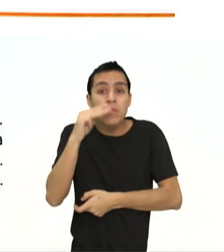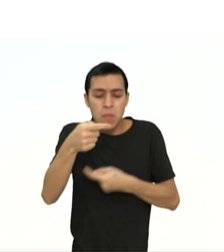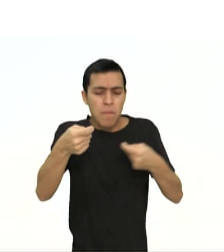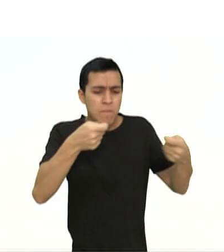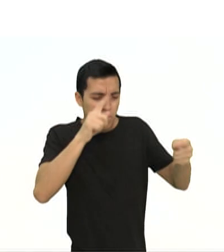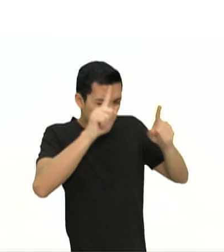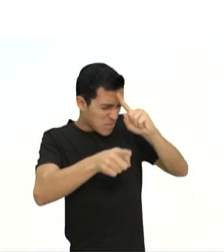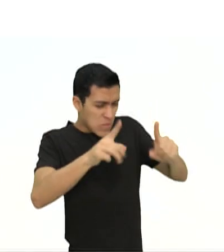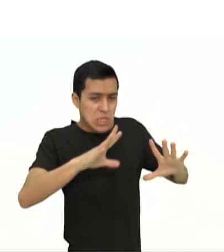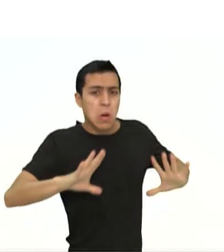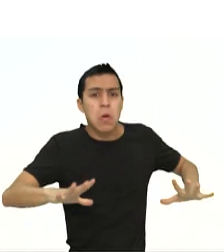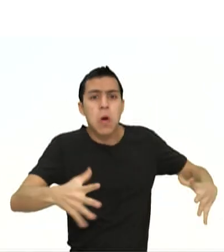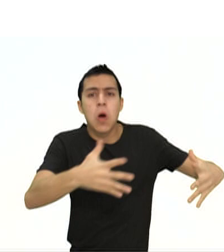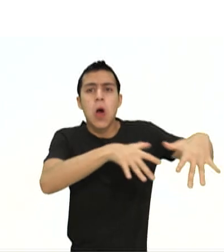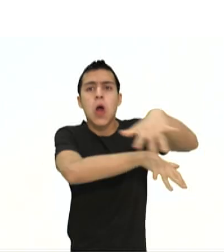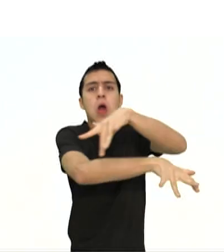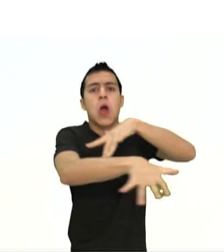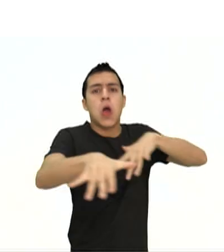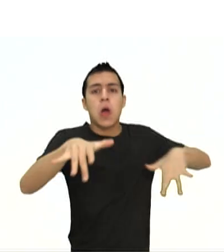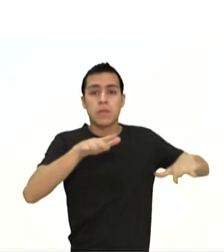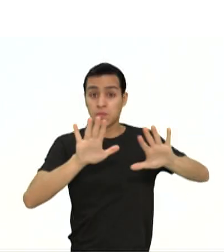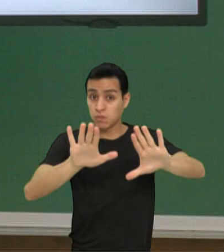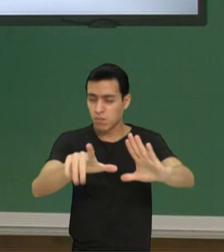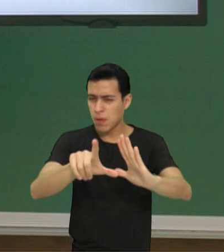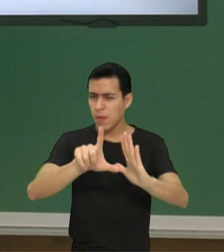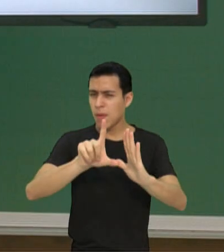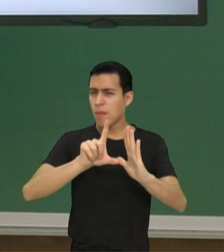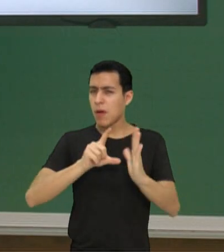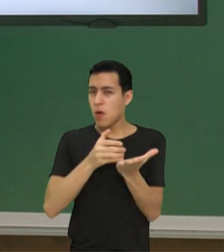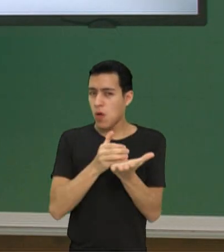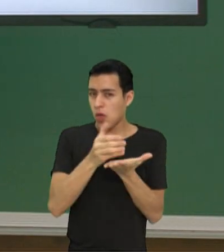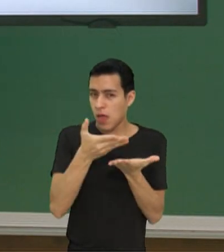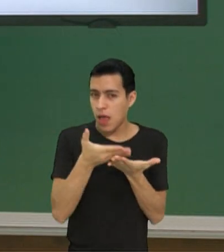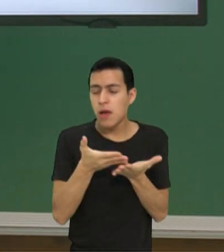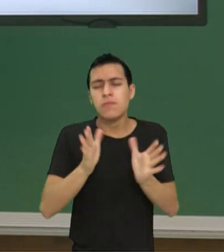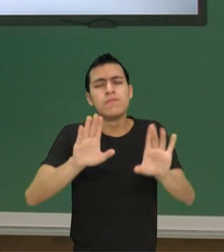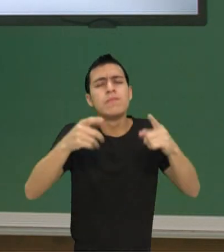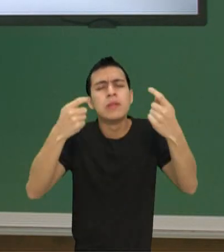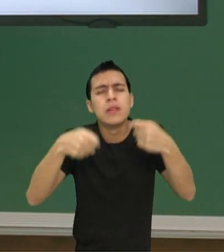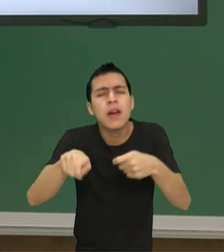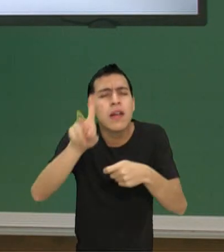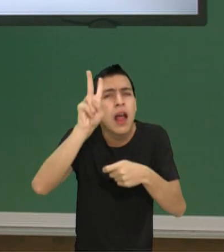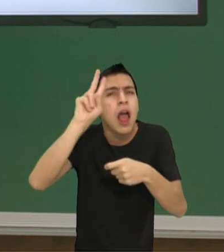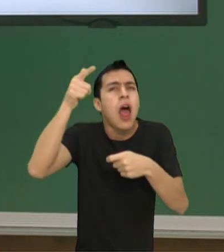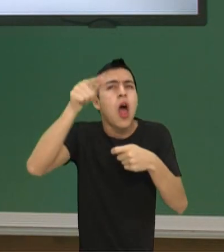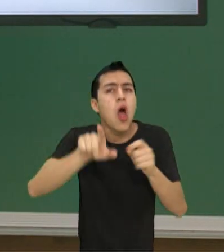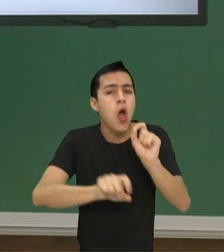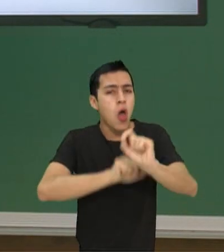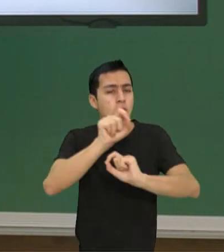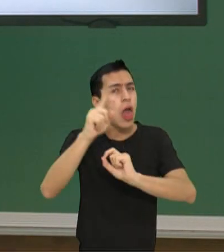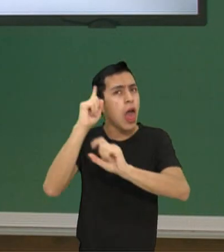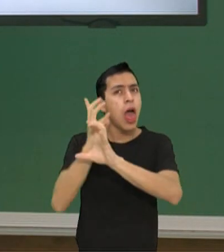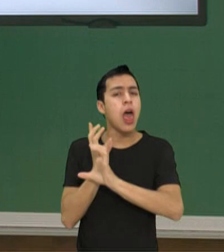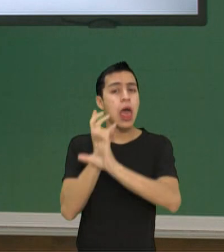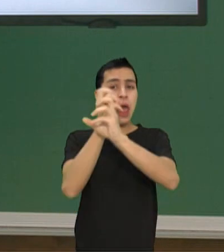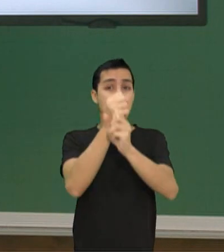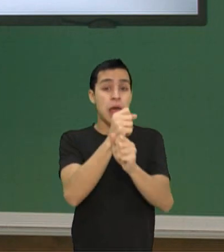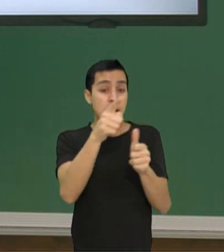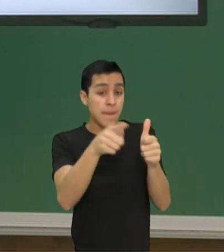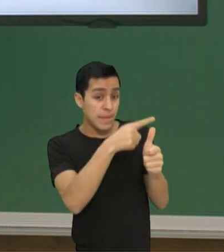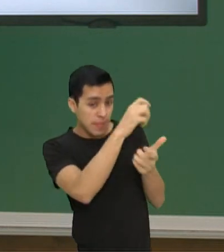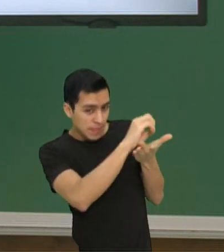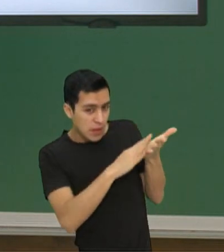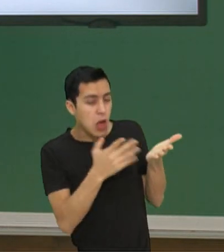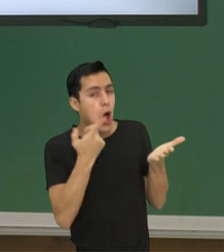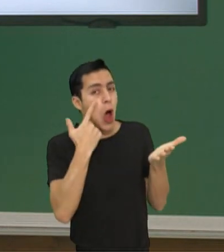população. Bom, antes da gente começar essa aula, eu preciso que você relembre. Então, nós vamos já de cara para a primeira